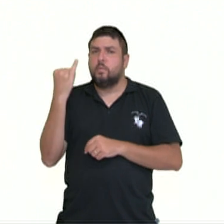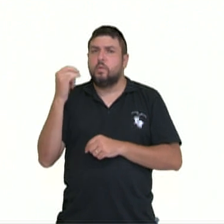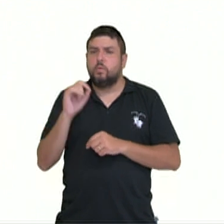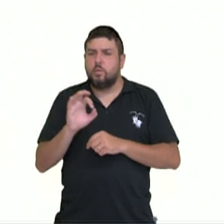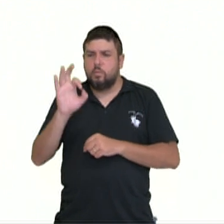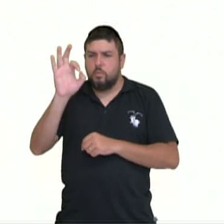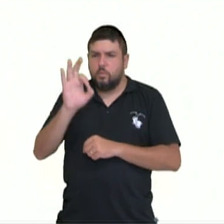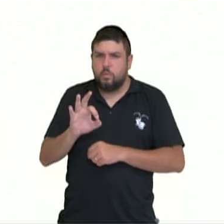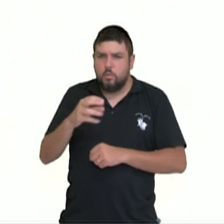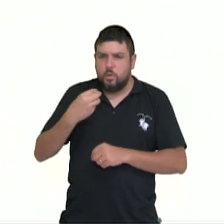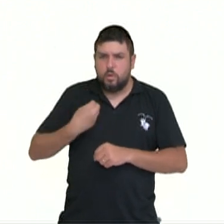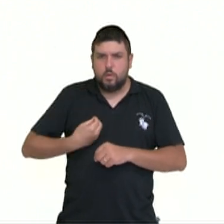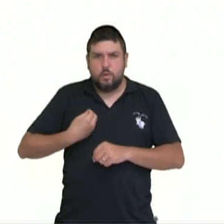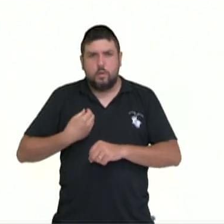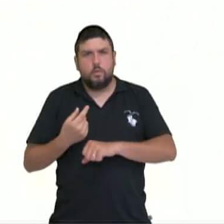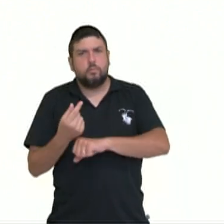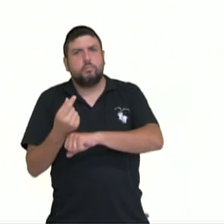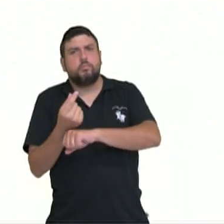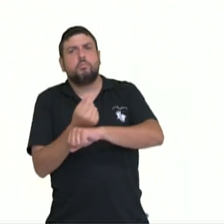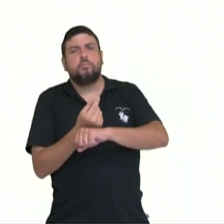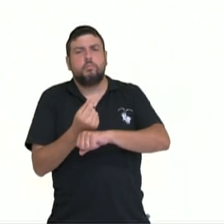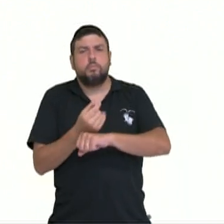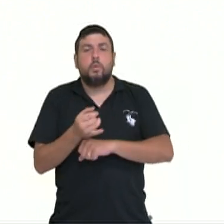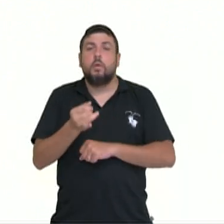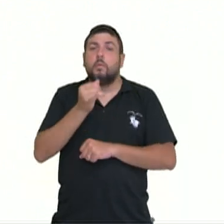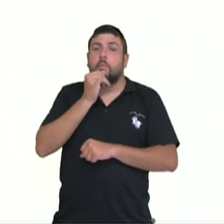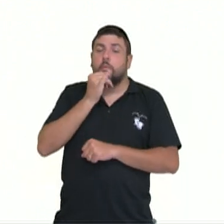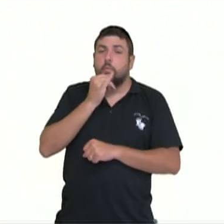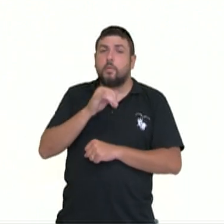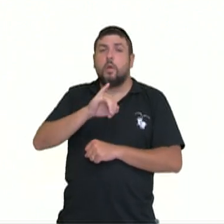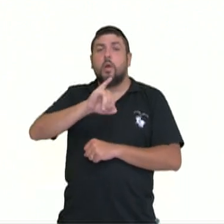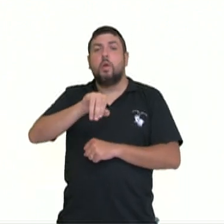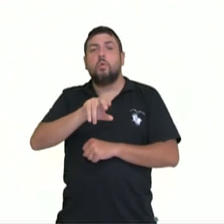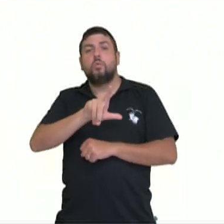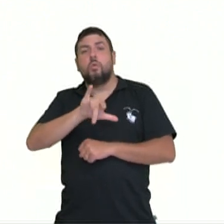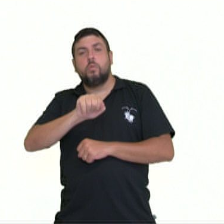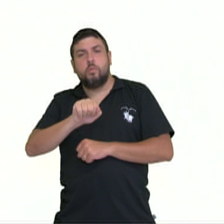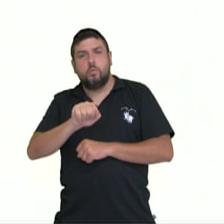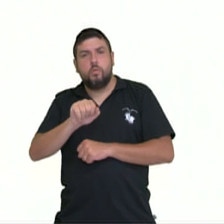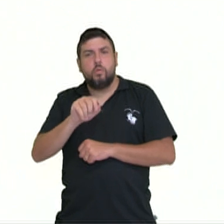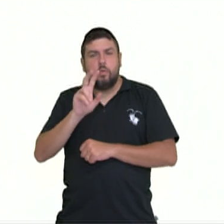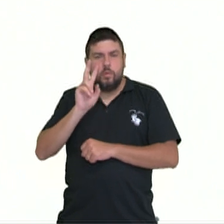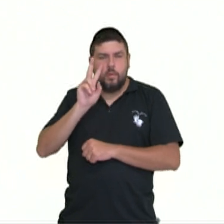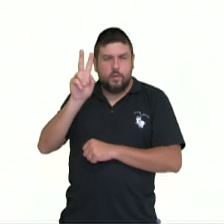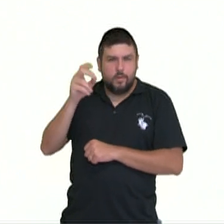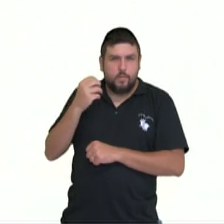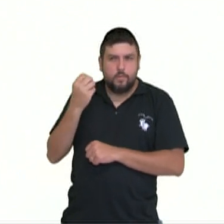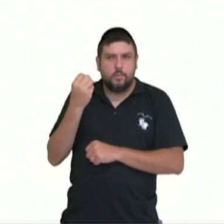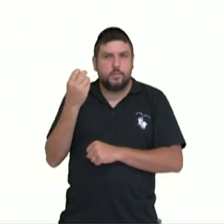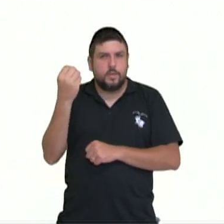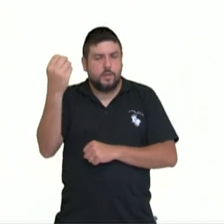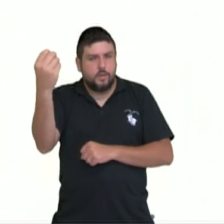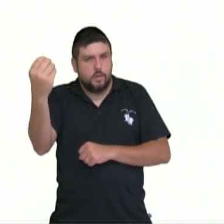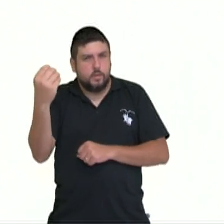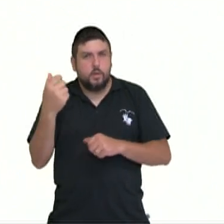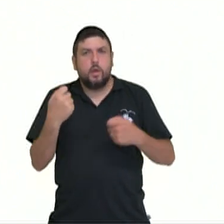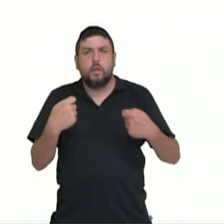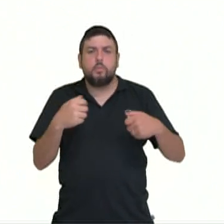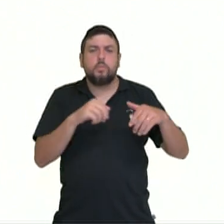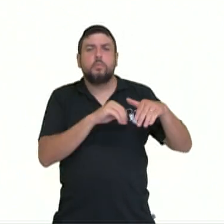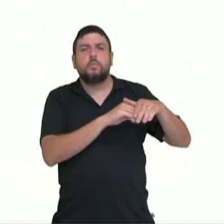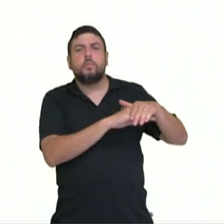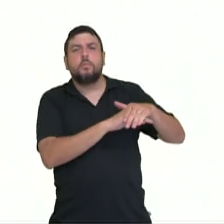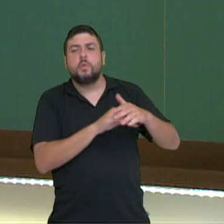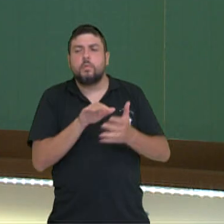vida financeira, tá? A gente viu lá o caso da Júlia, que precisava guardar um percentual, então ela estava se planejando para essa viagem e precisava